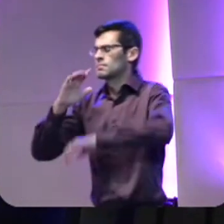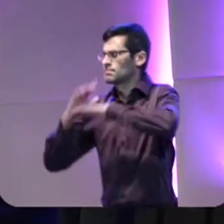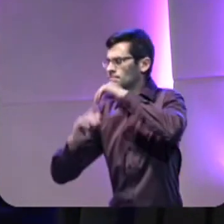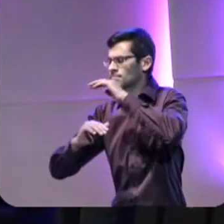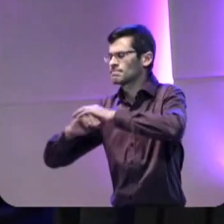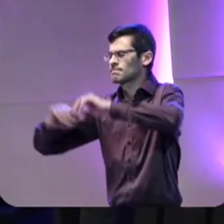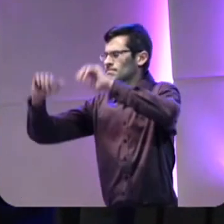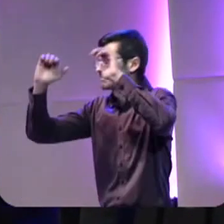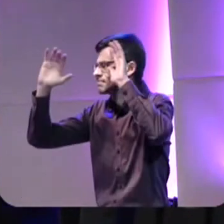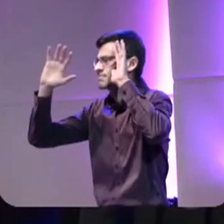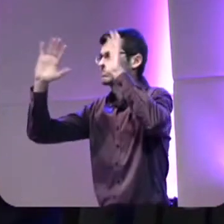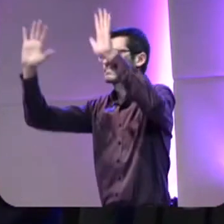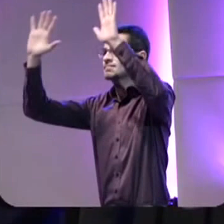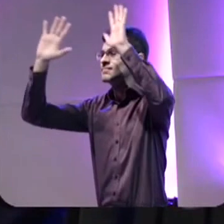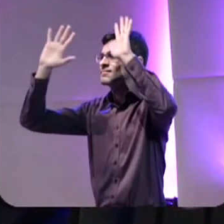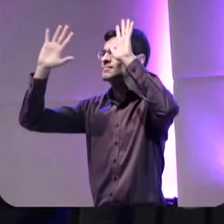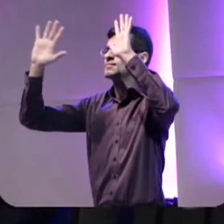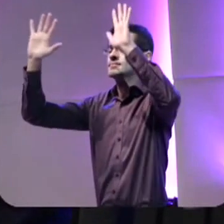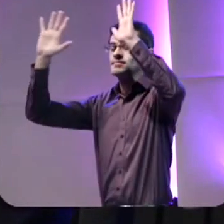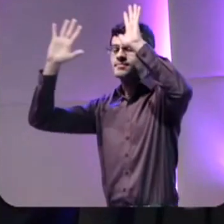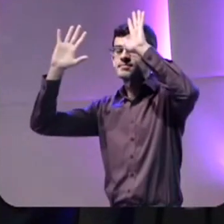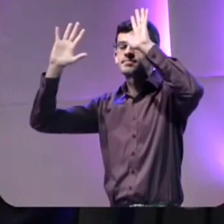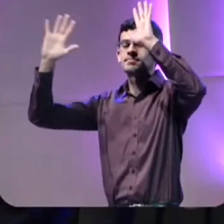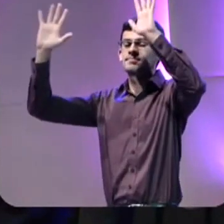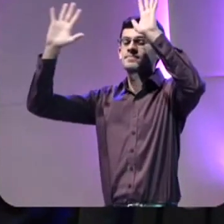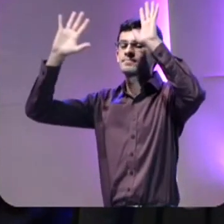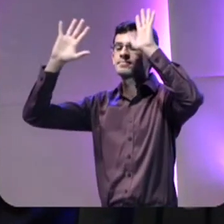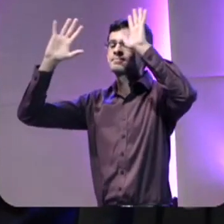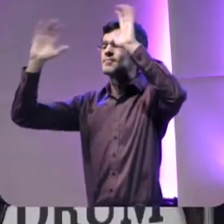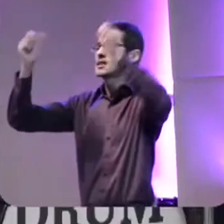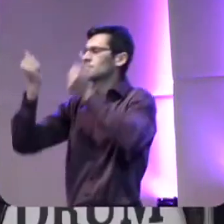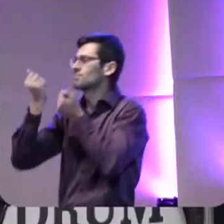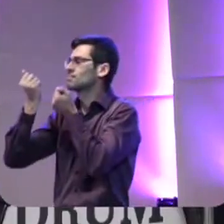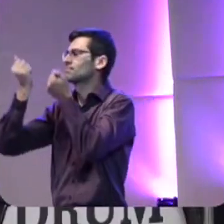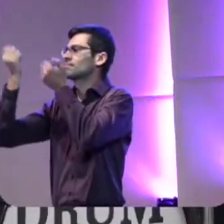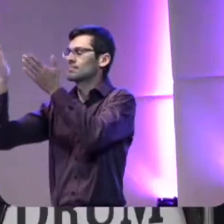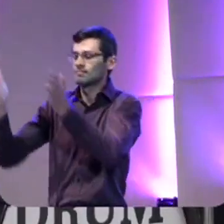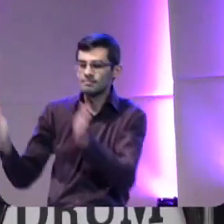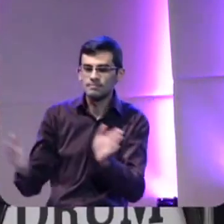Estarei com mãos levantadas pra ti,